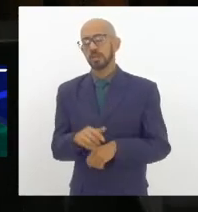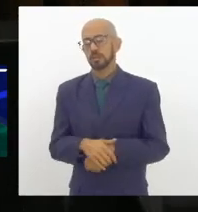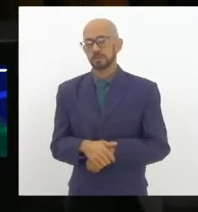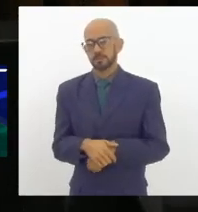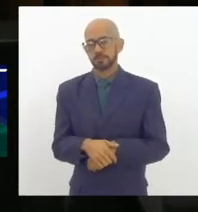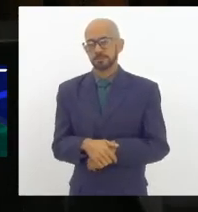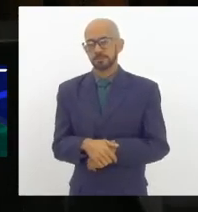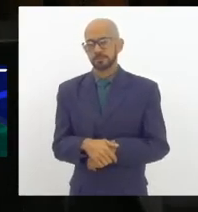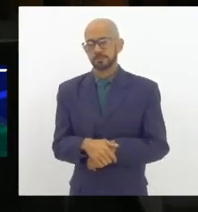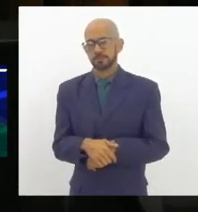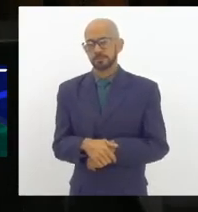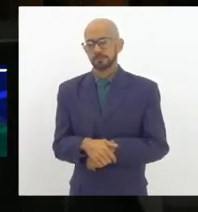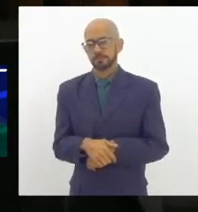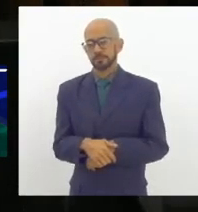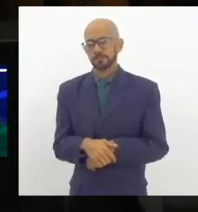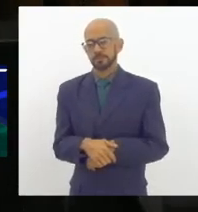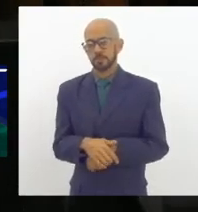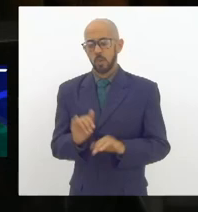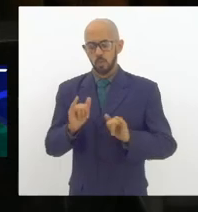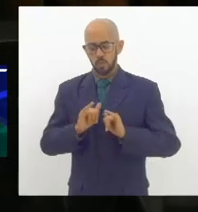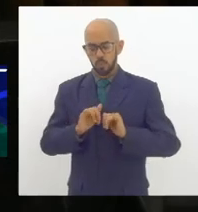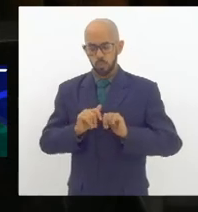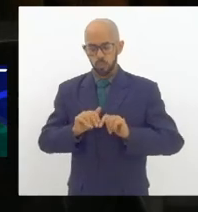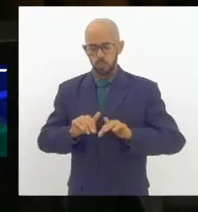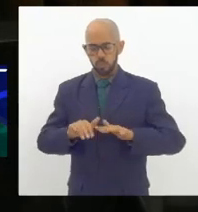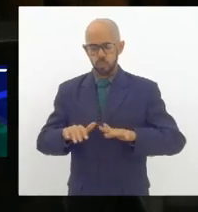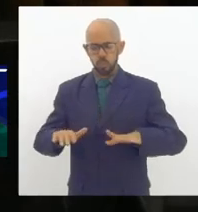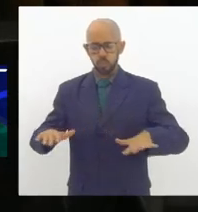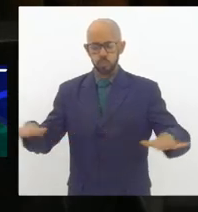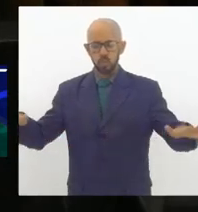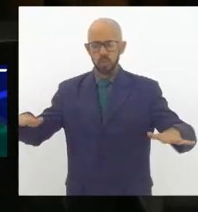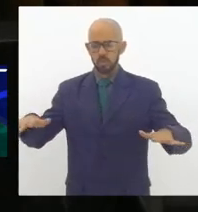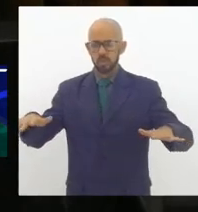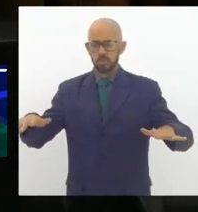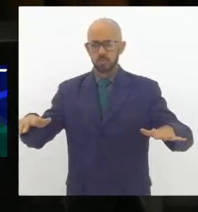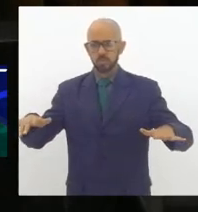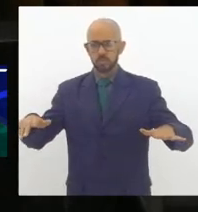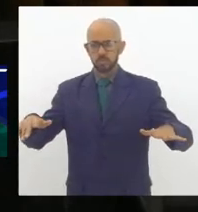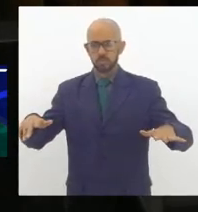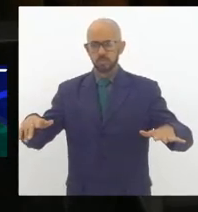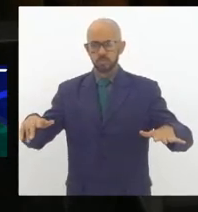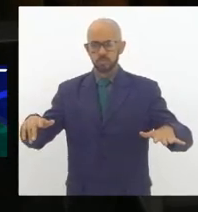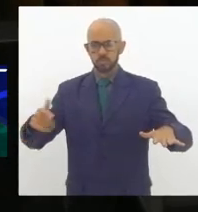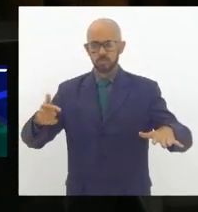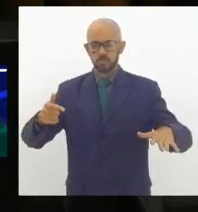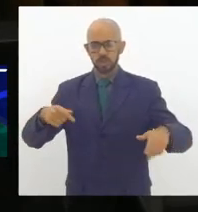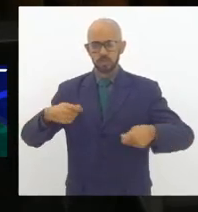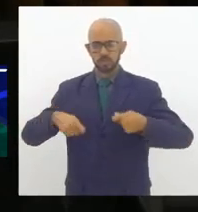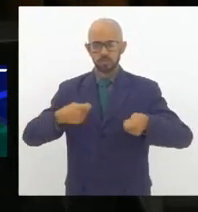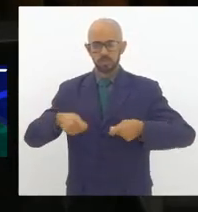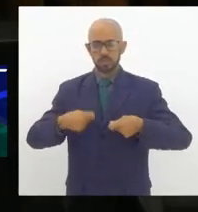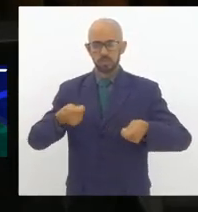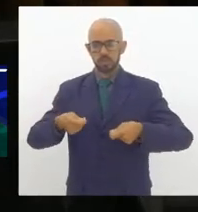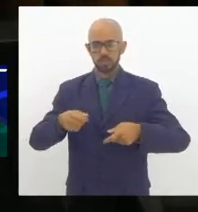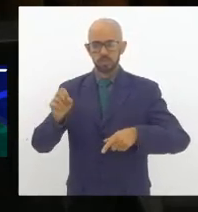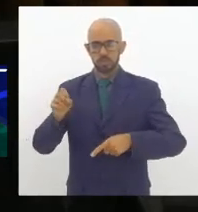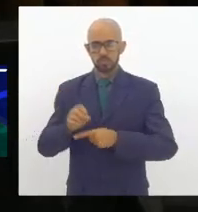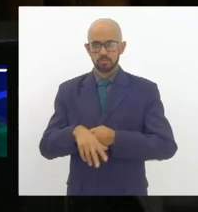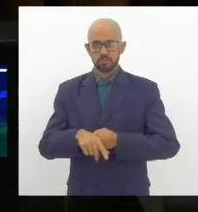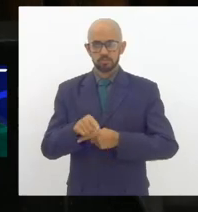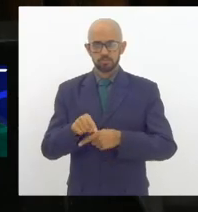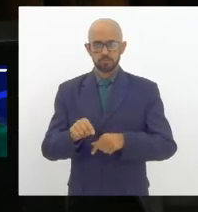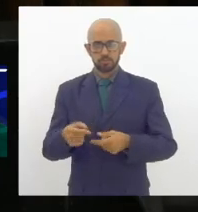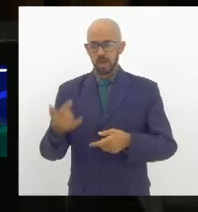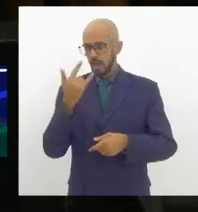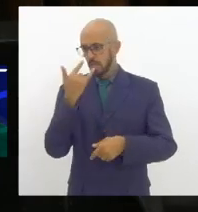e é uma abertura desenfreada uma abertura desenfreada de cargos comissionados para atrair o